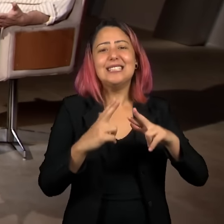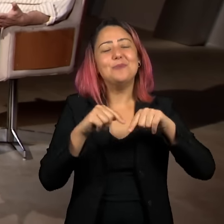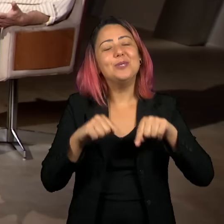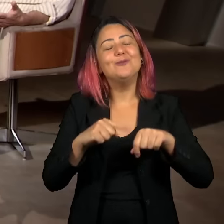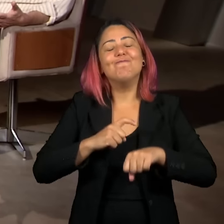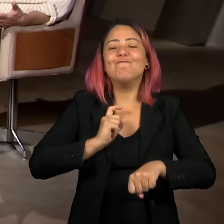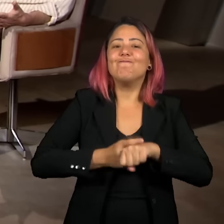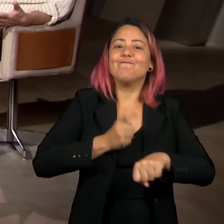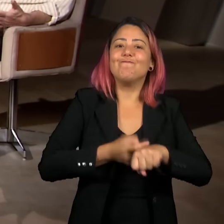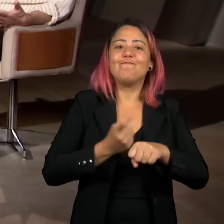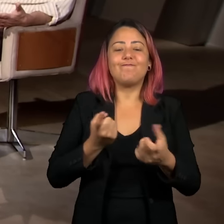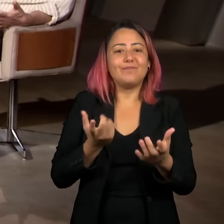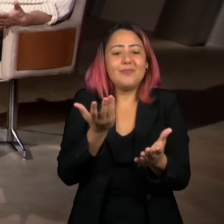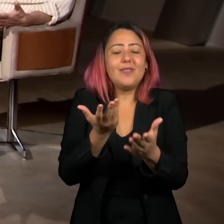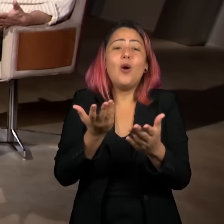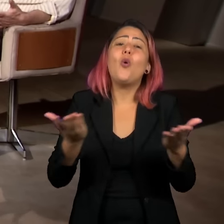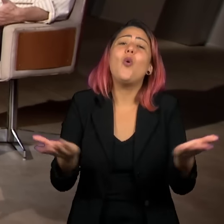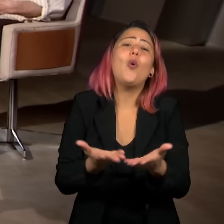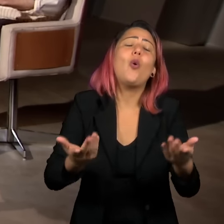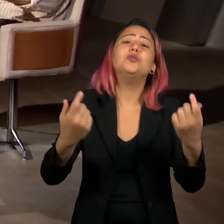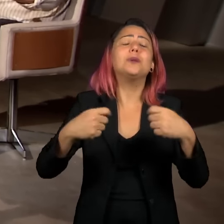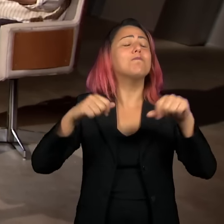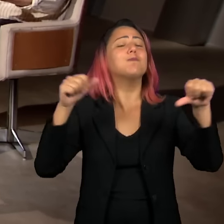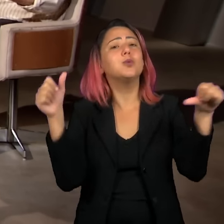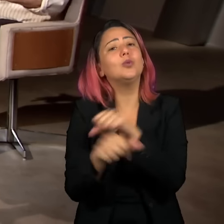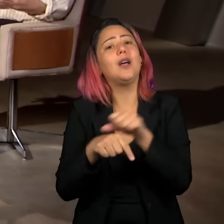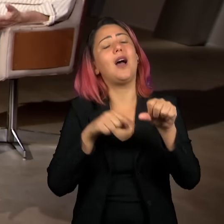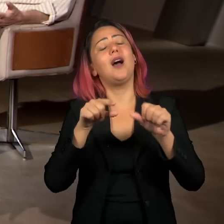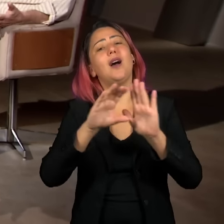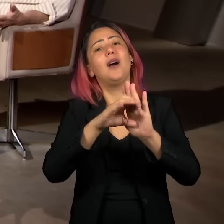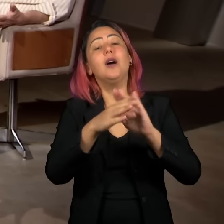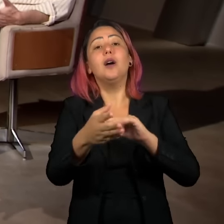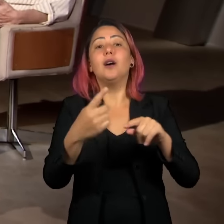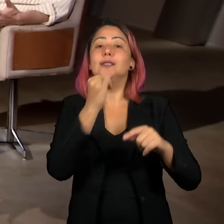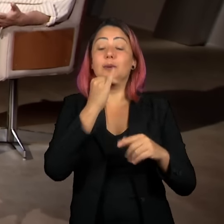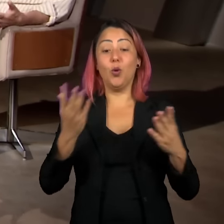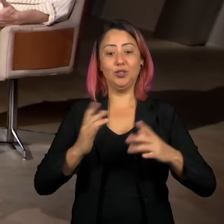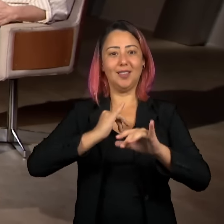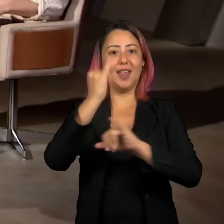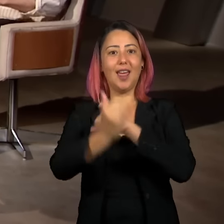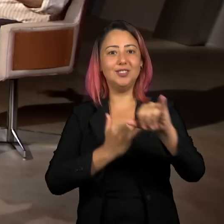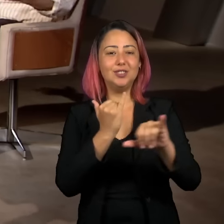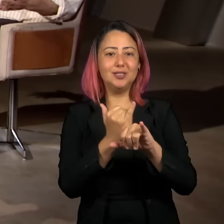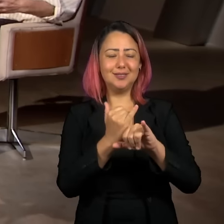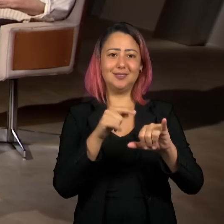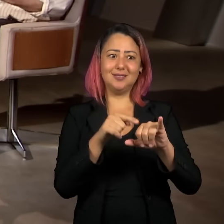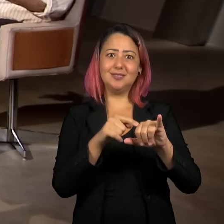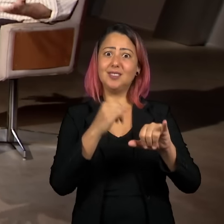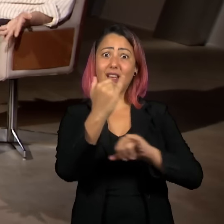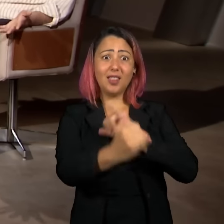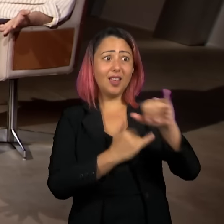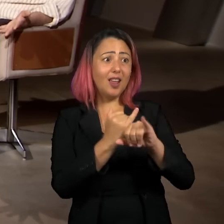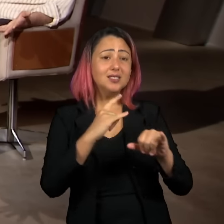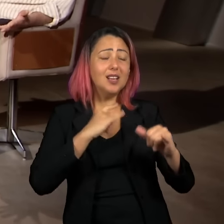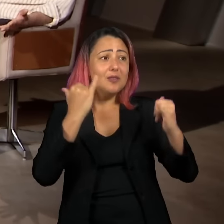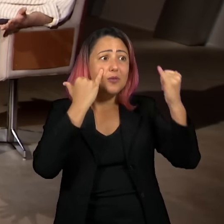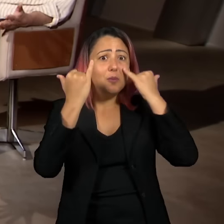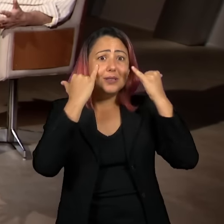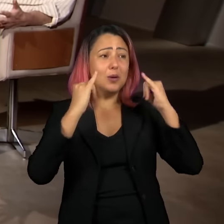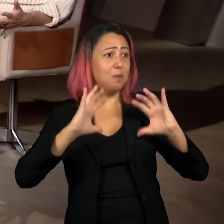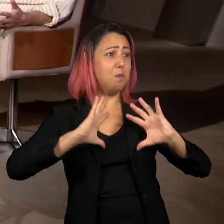instrução não cabe mais instrução né quando você tem aí uma internet com absolutamente qualquer informação que você